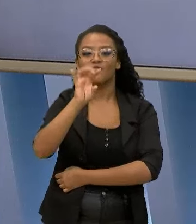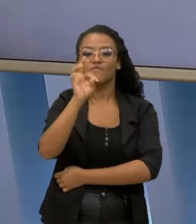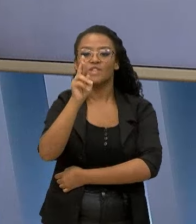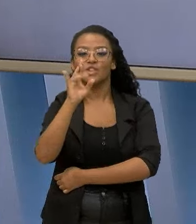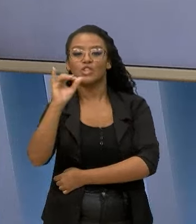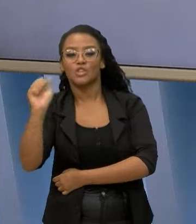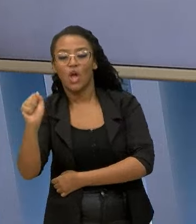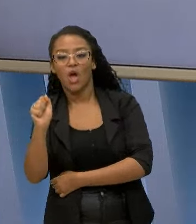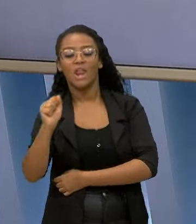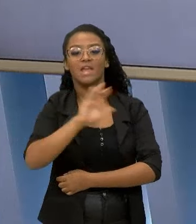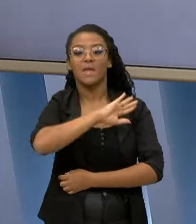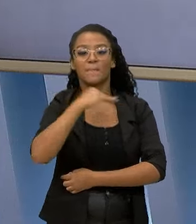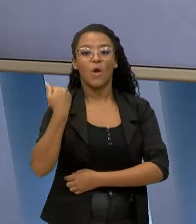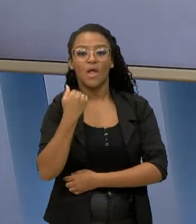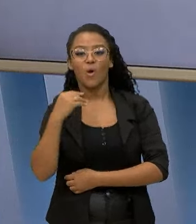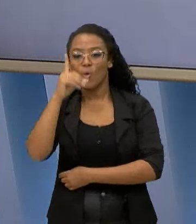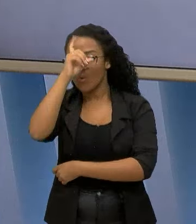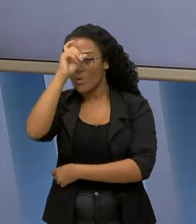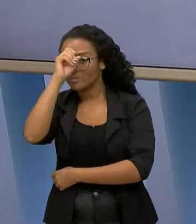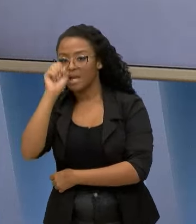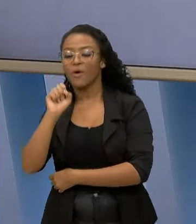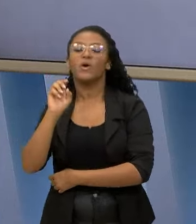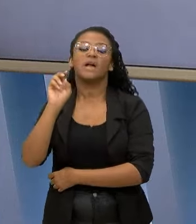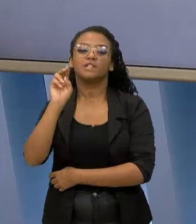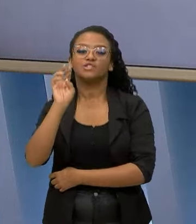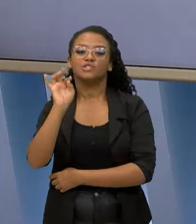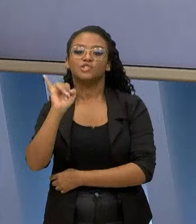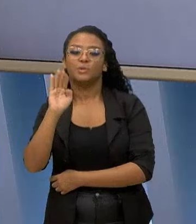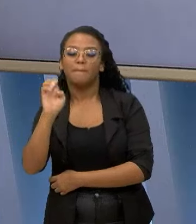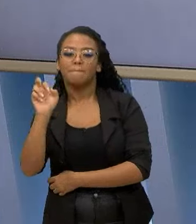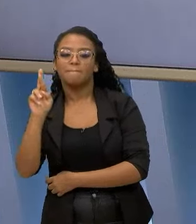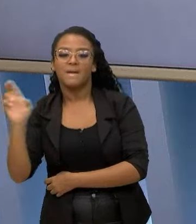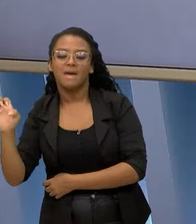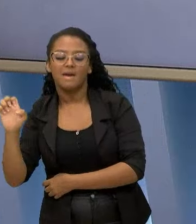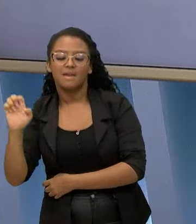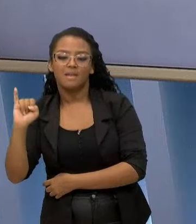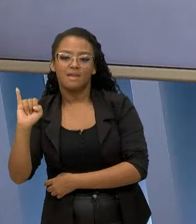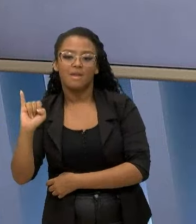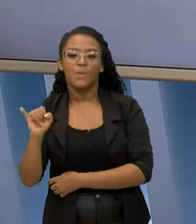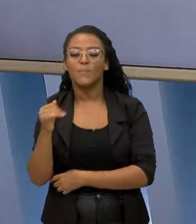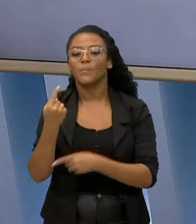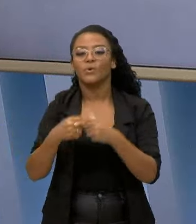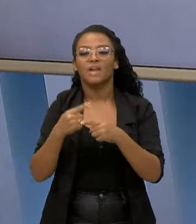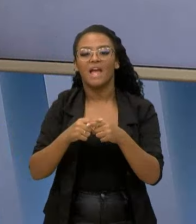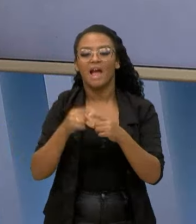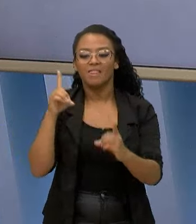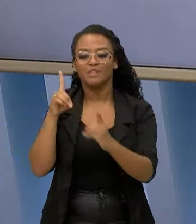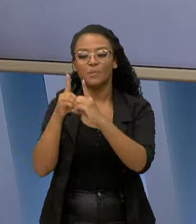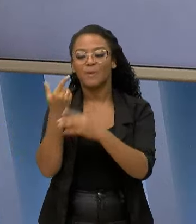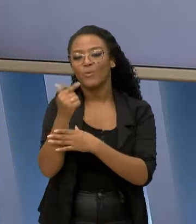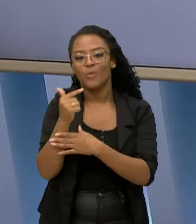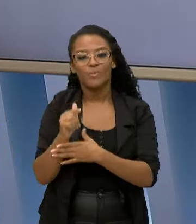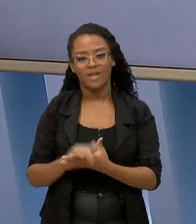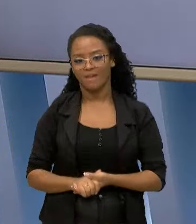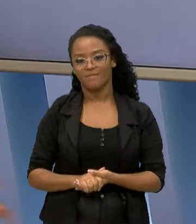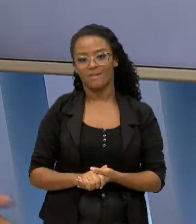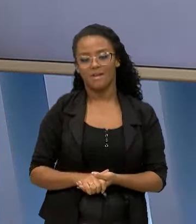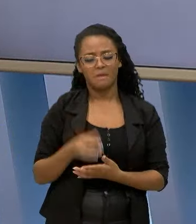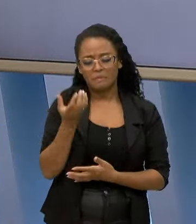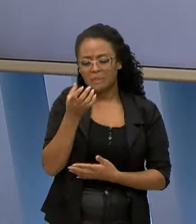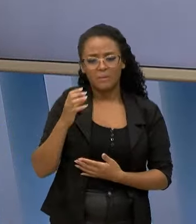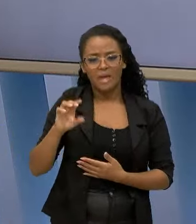Whiteberry, porque não teve atendimento. Eu não quero que nunca mais alguém morra em Uberlândia por negligência ou